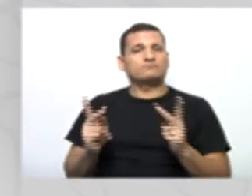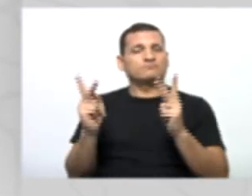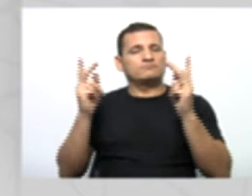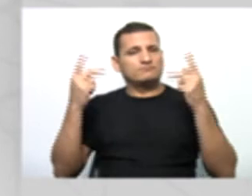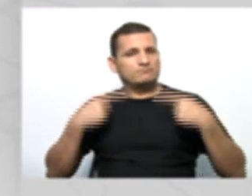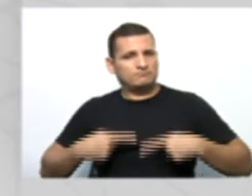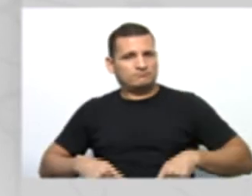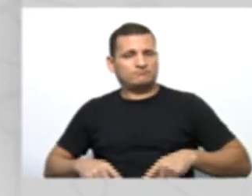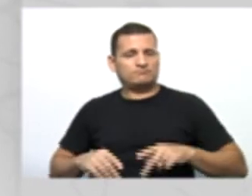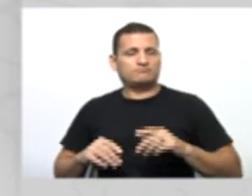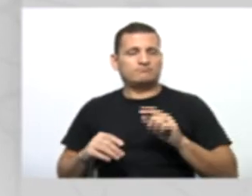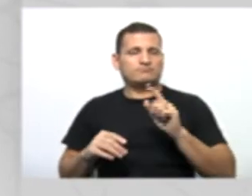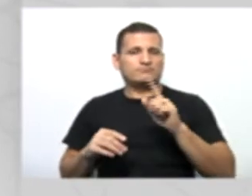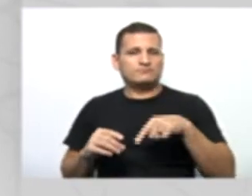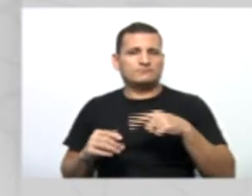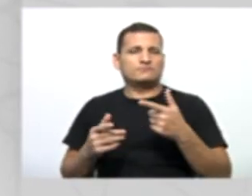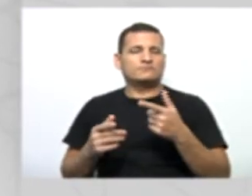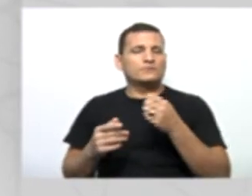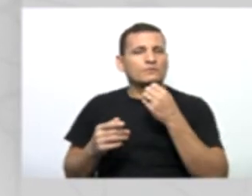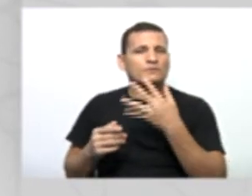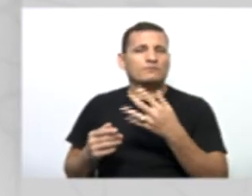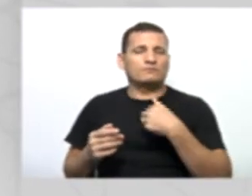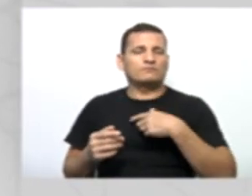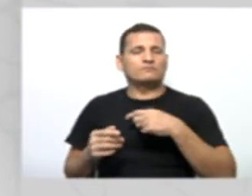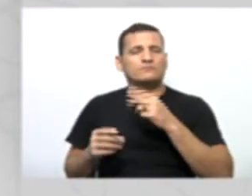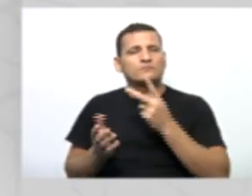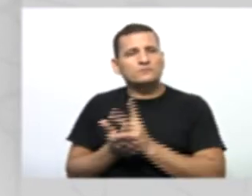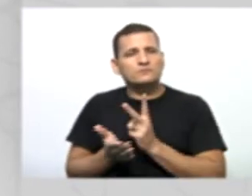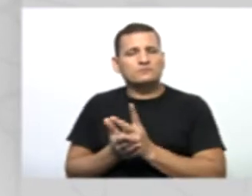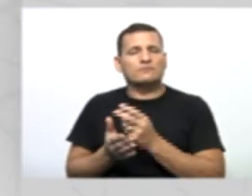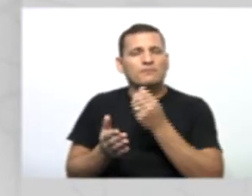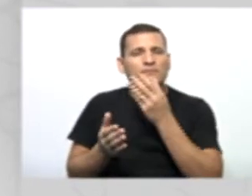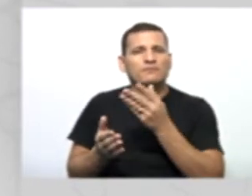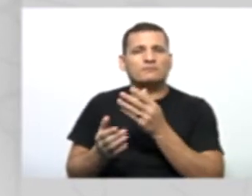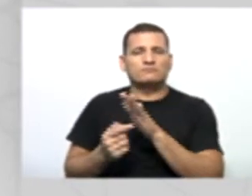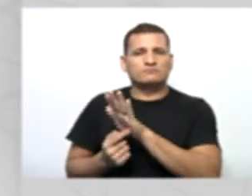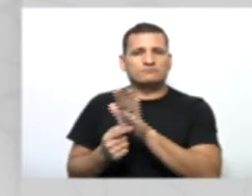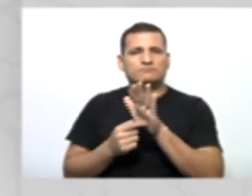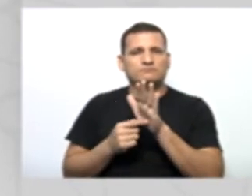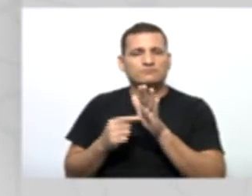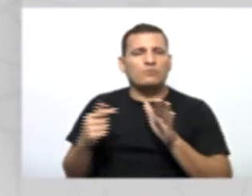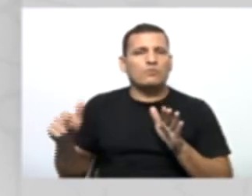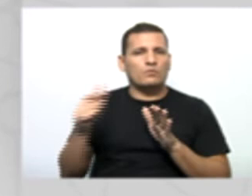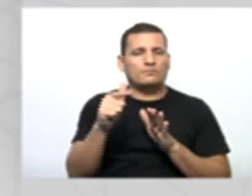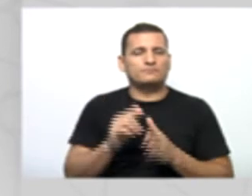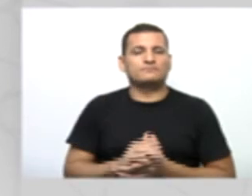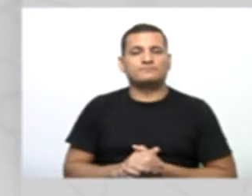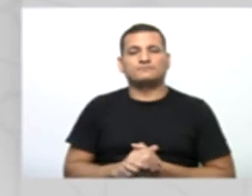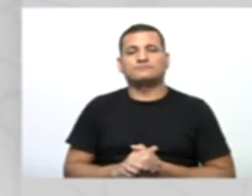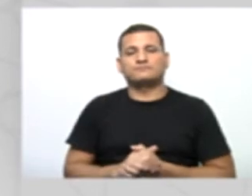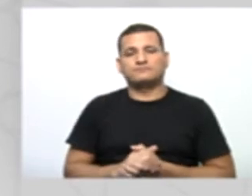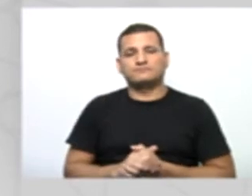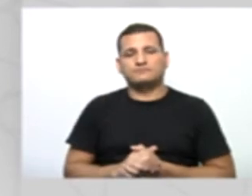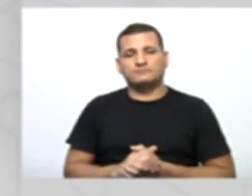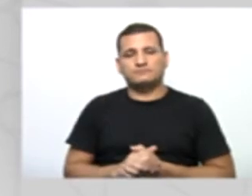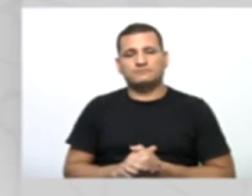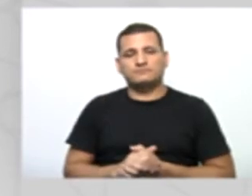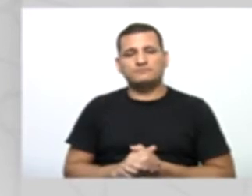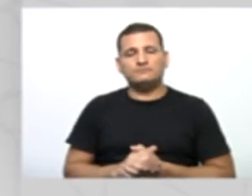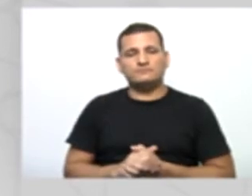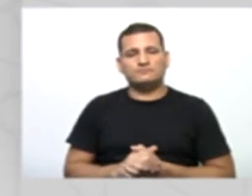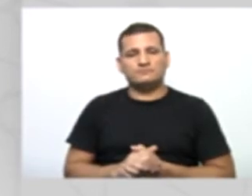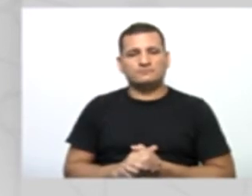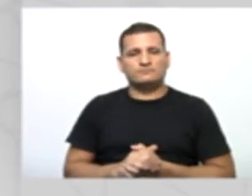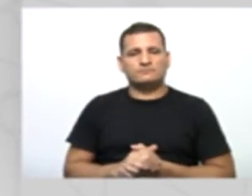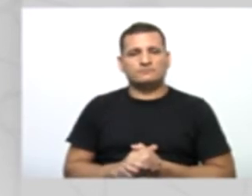do bem, né, eu agir buscando sempre fazer o bem ao outro. Vamos ver, professor Wesley, aqui no próximo quadro, né, quantos